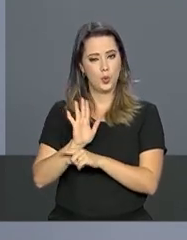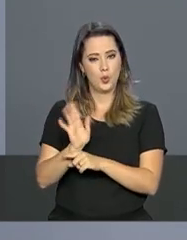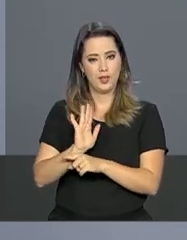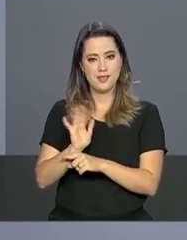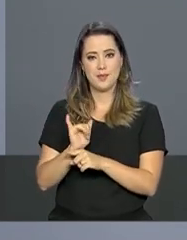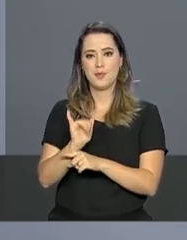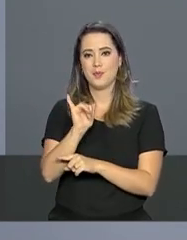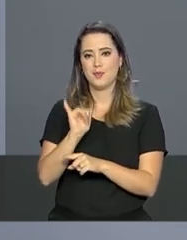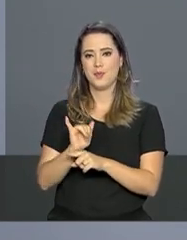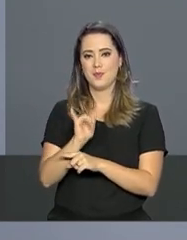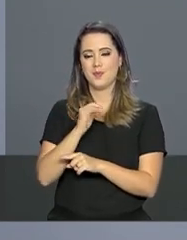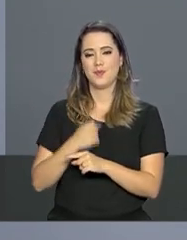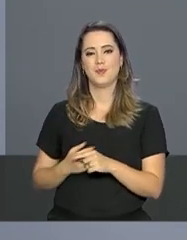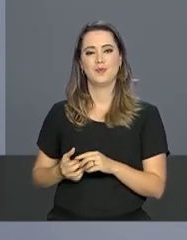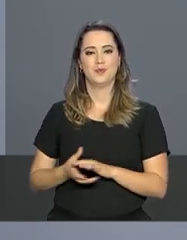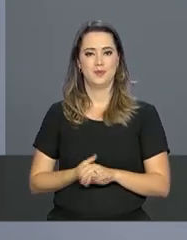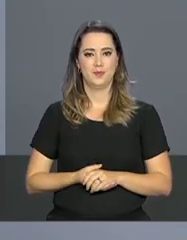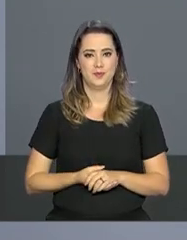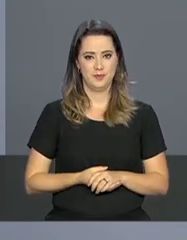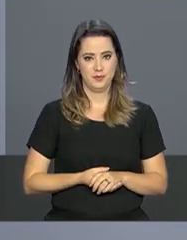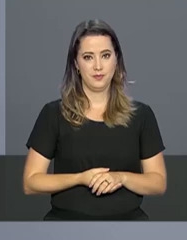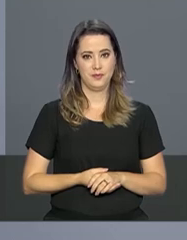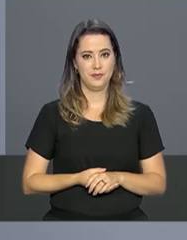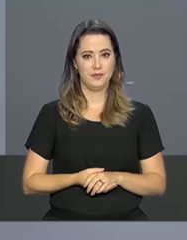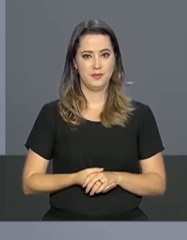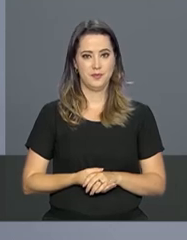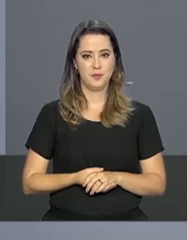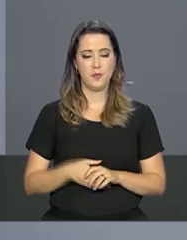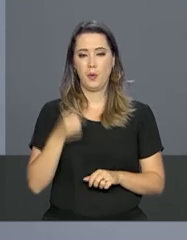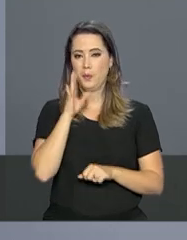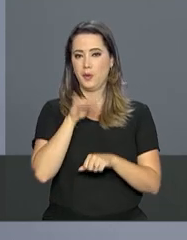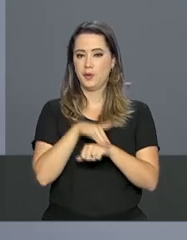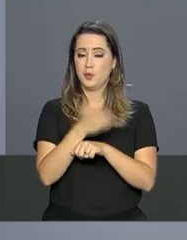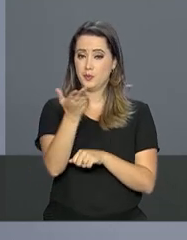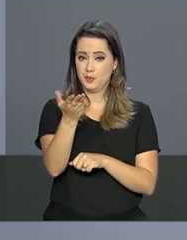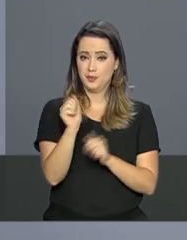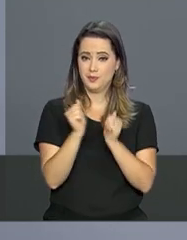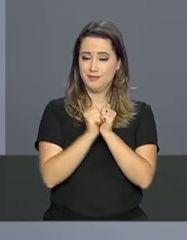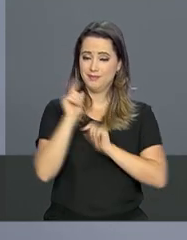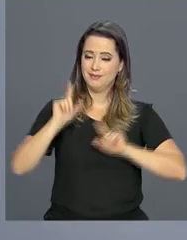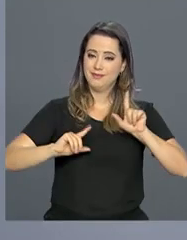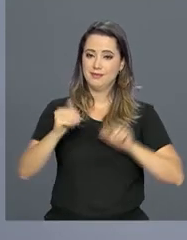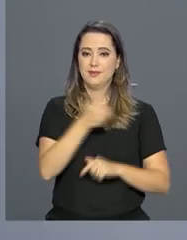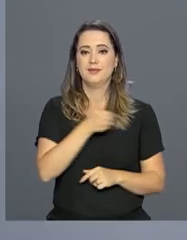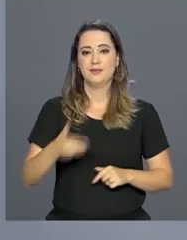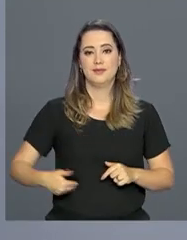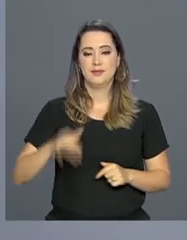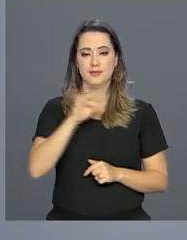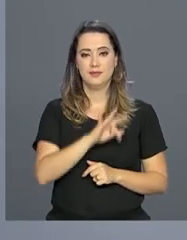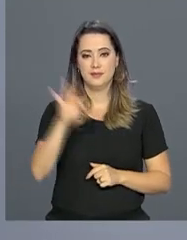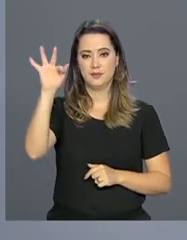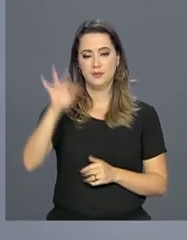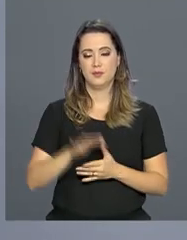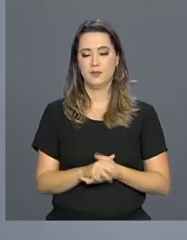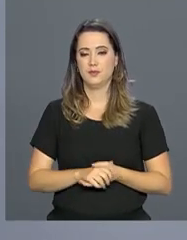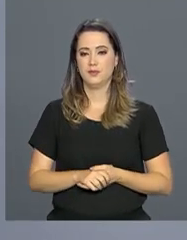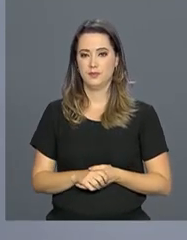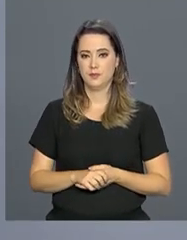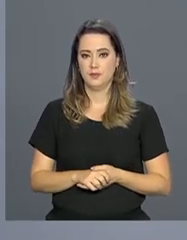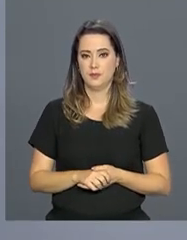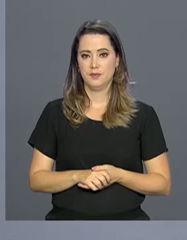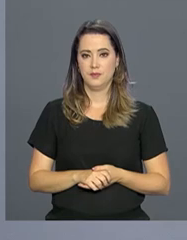estão disponíveis em nosso canal no youtube uma boa noite pra você continue com a gente aqui na nbr a tv do governo